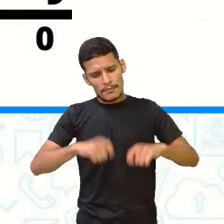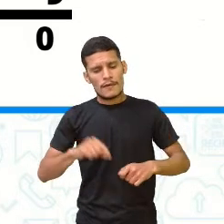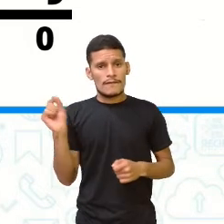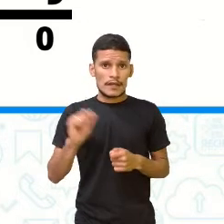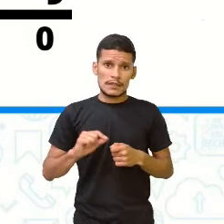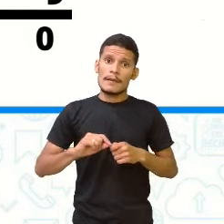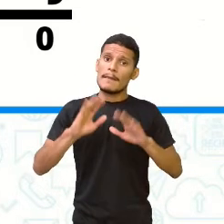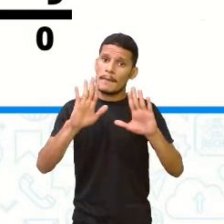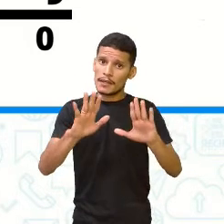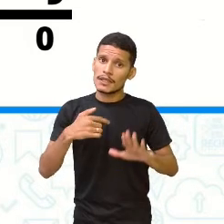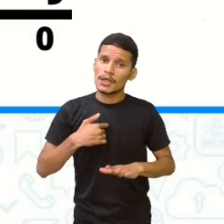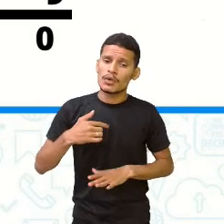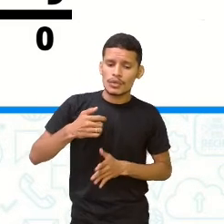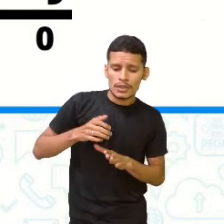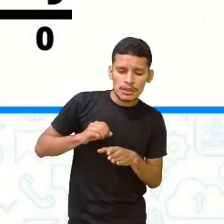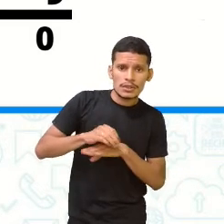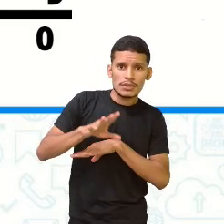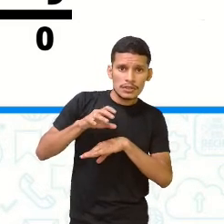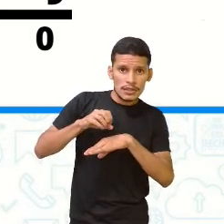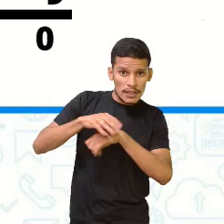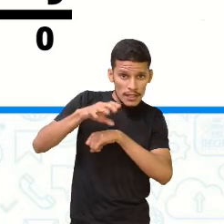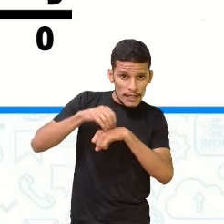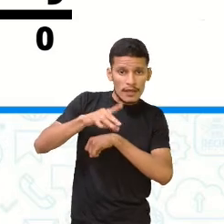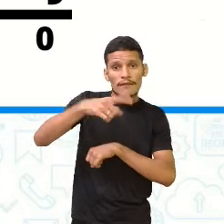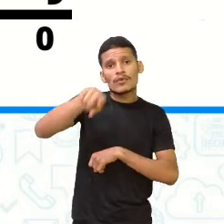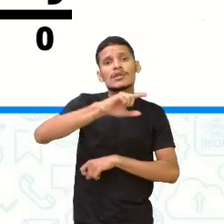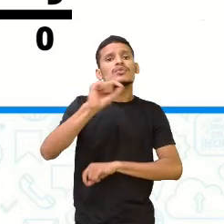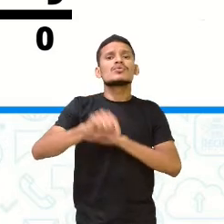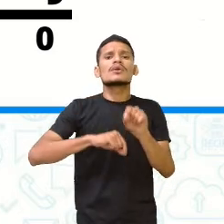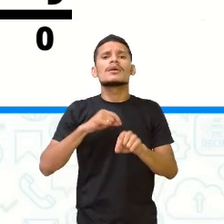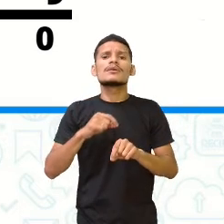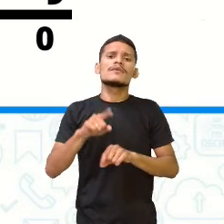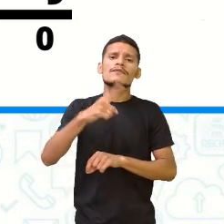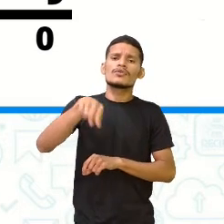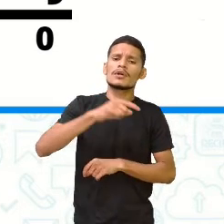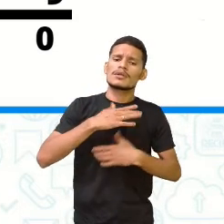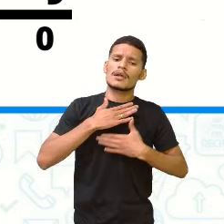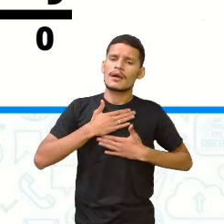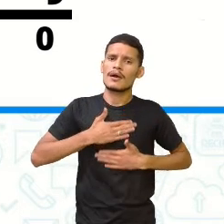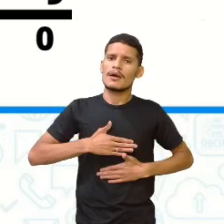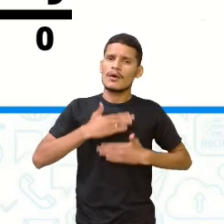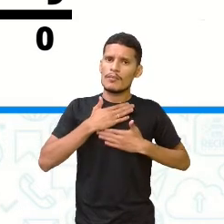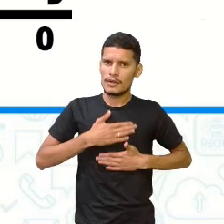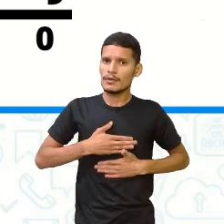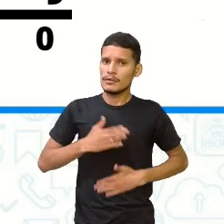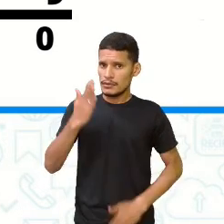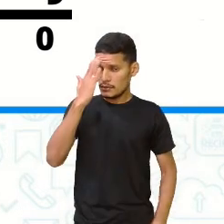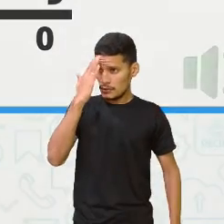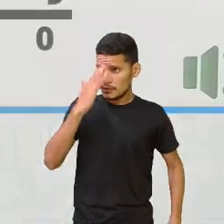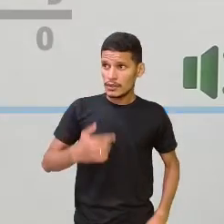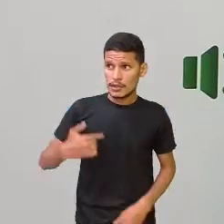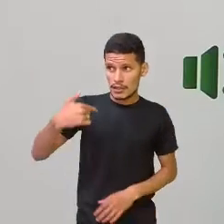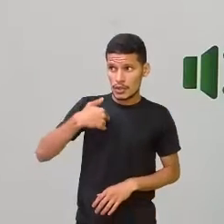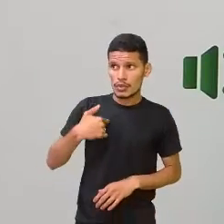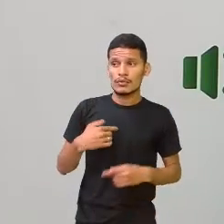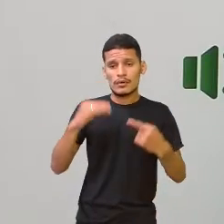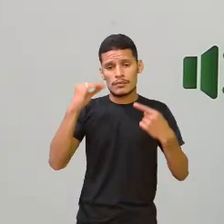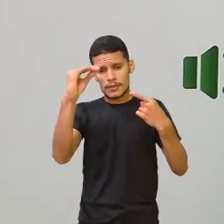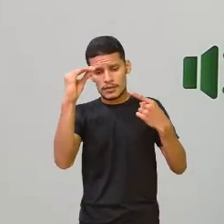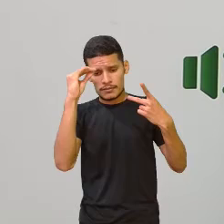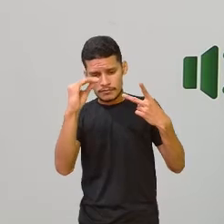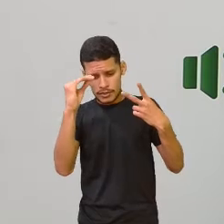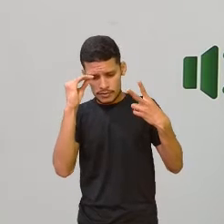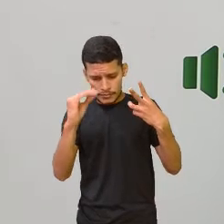eu recomendo que você faça de forma pausada. Como assim? Olha, eu fiz número por